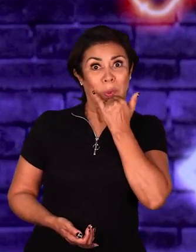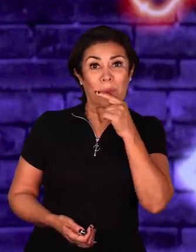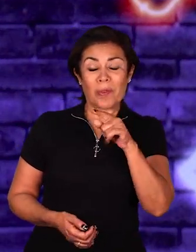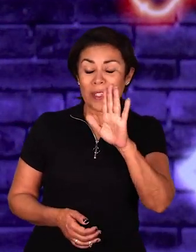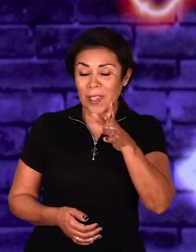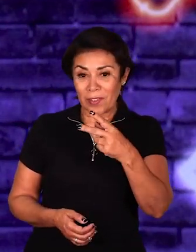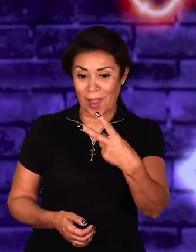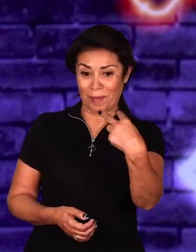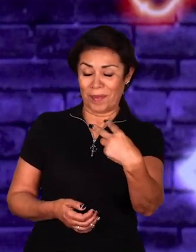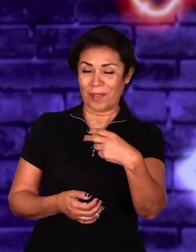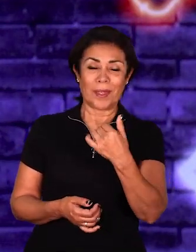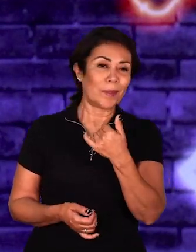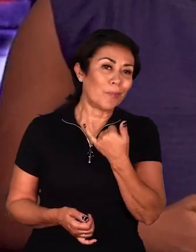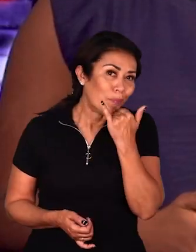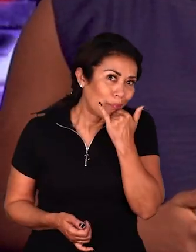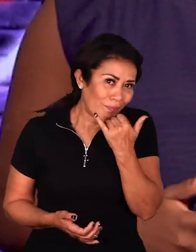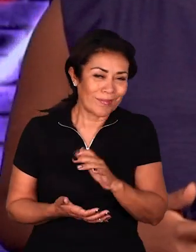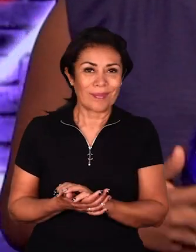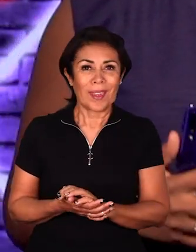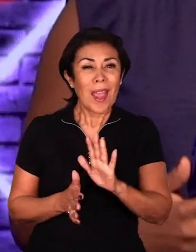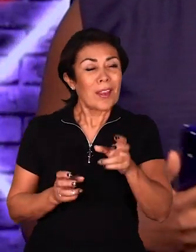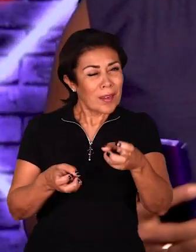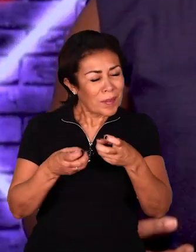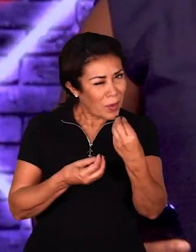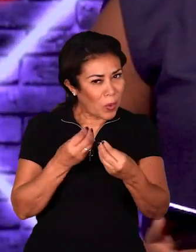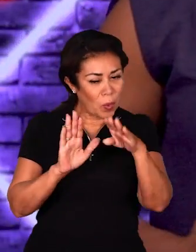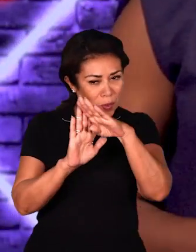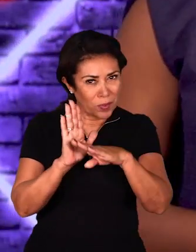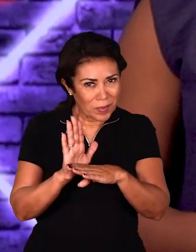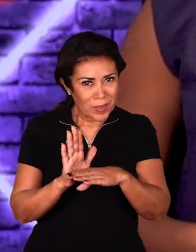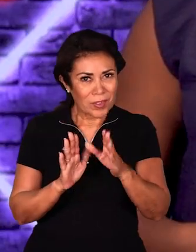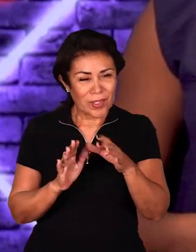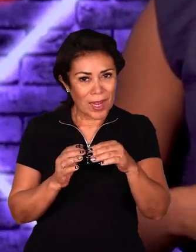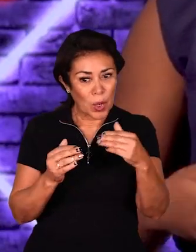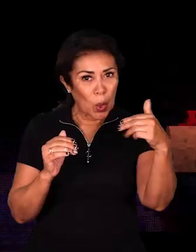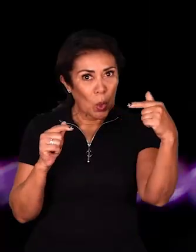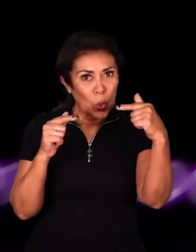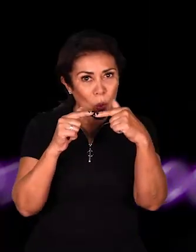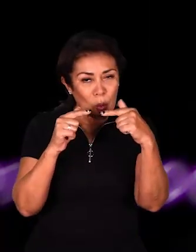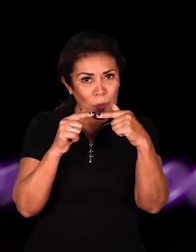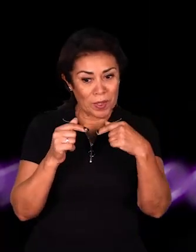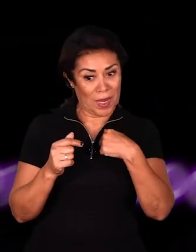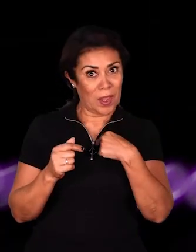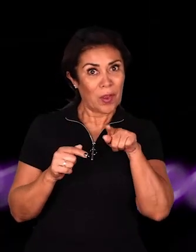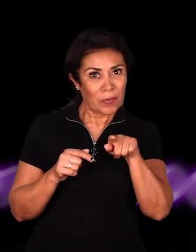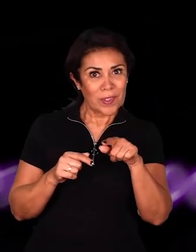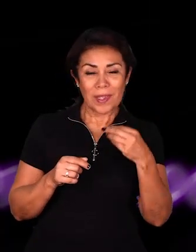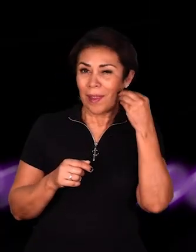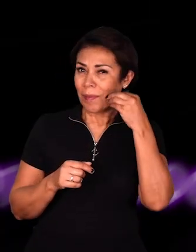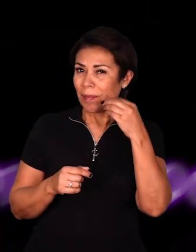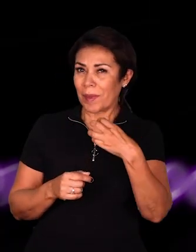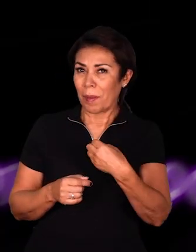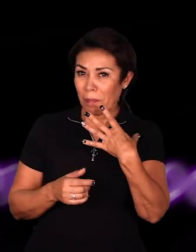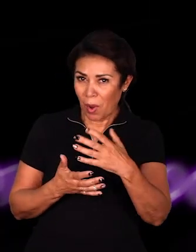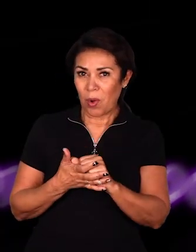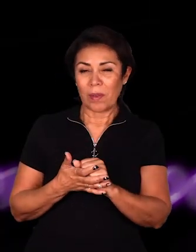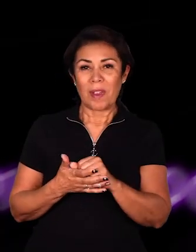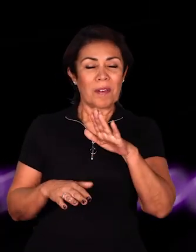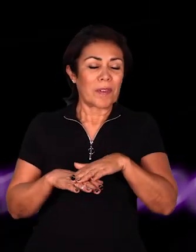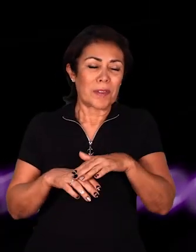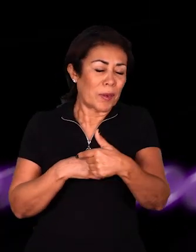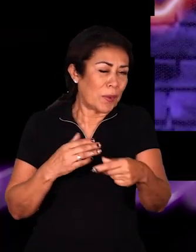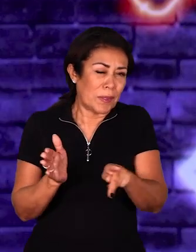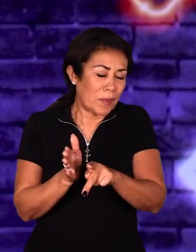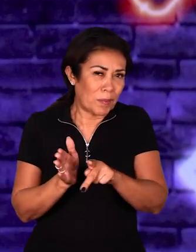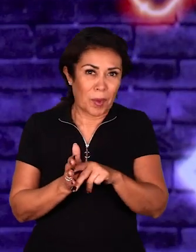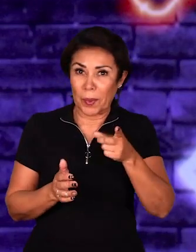Opa, você já estava aí, desculpa. Já reparou como vários programas se encaixam para que eu e você possamos ter uma boa experiência e realizar tarefas do